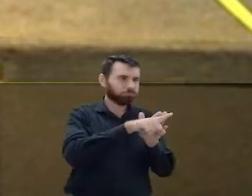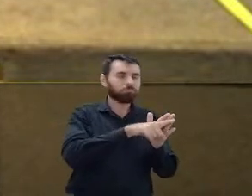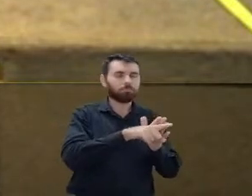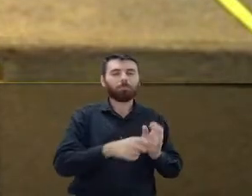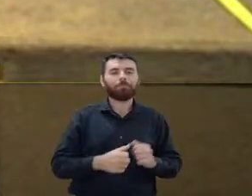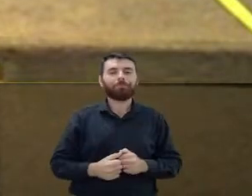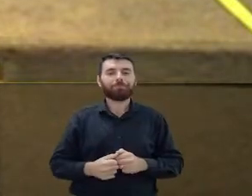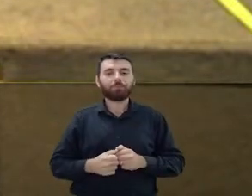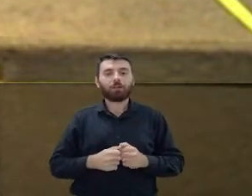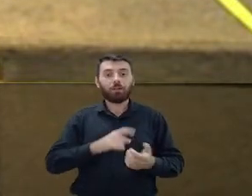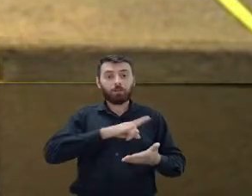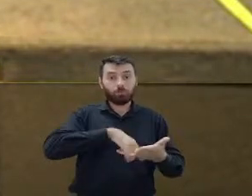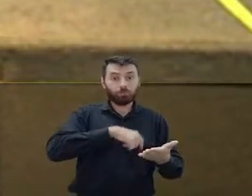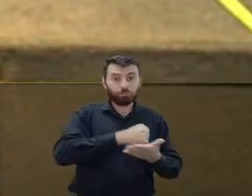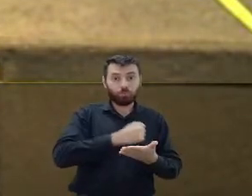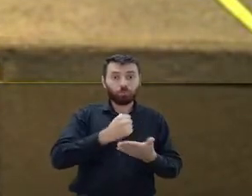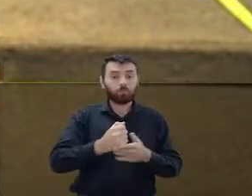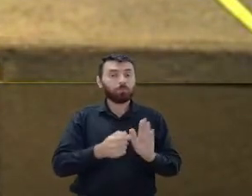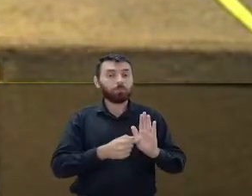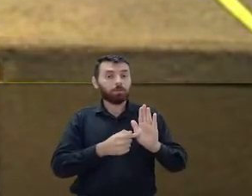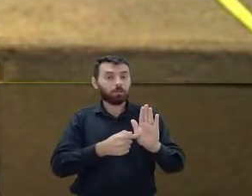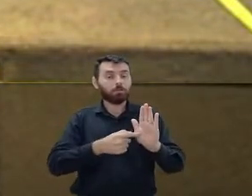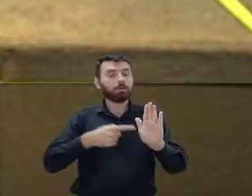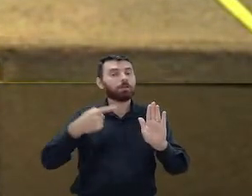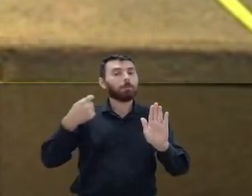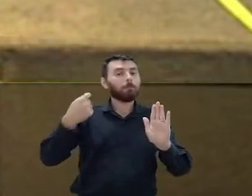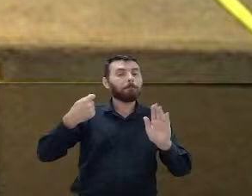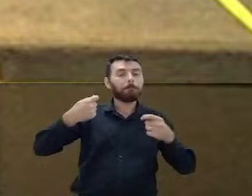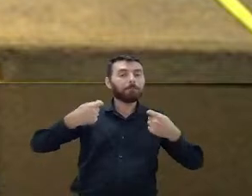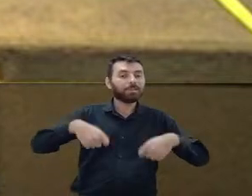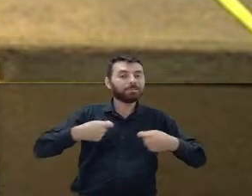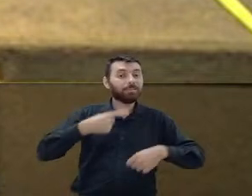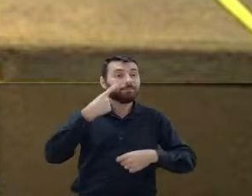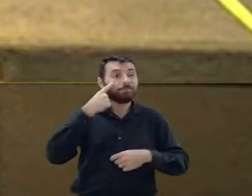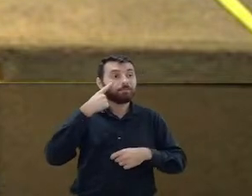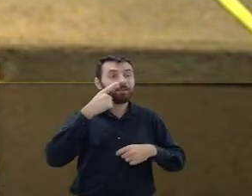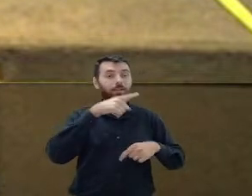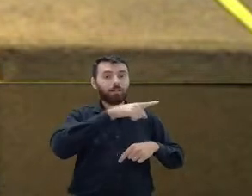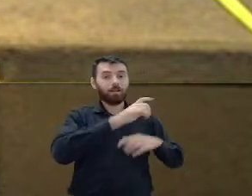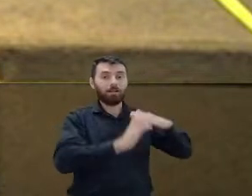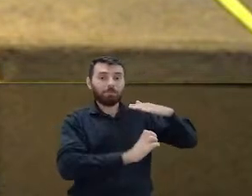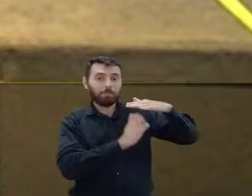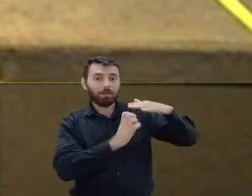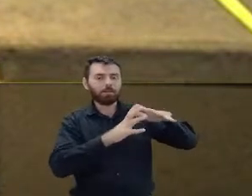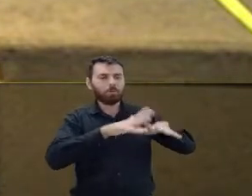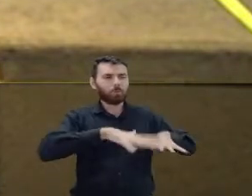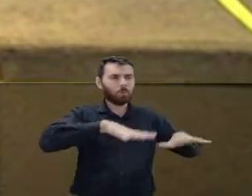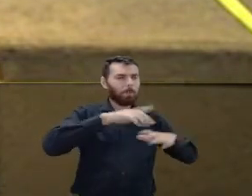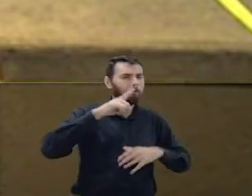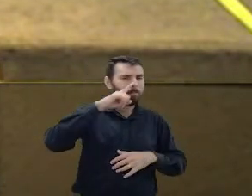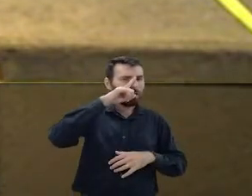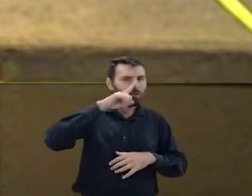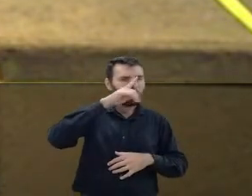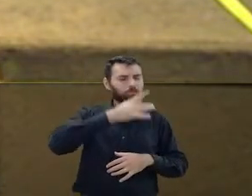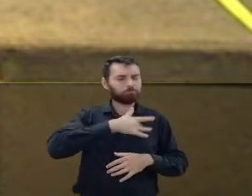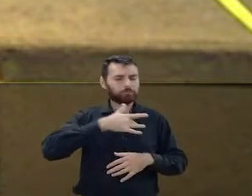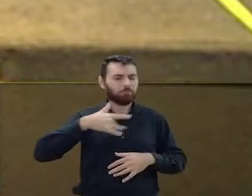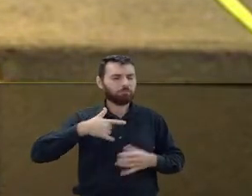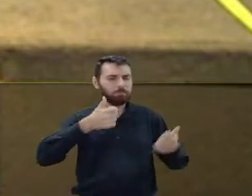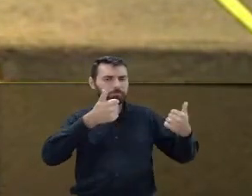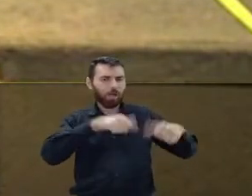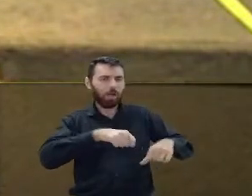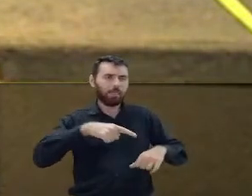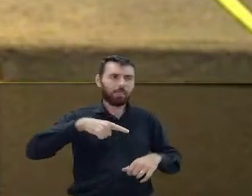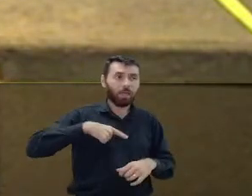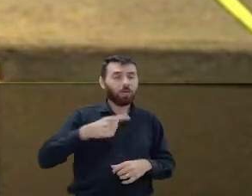esse laudo ele deveria analisar a questão da insalubridade e analisar também se o equipamento de proteção individual, o